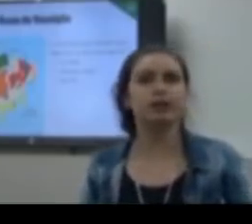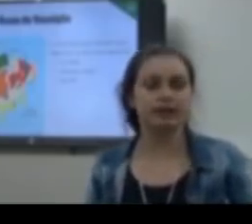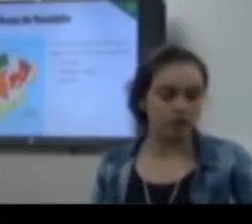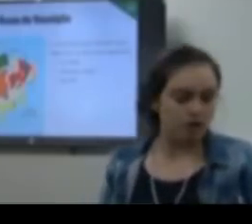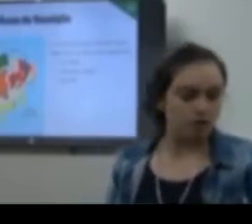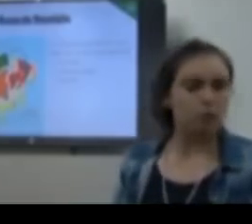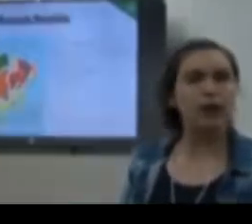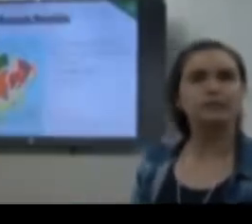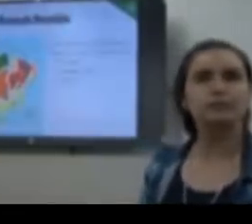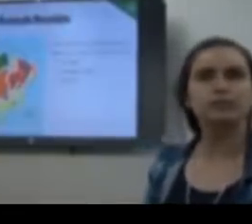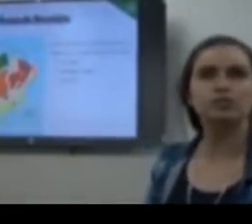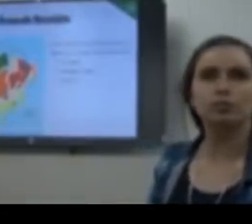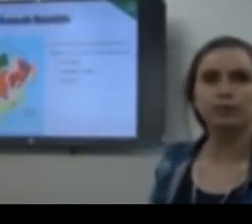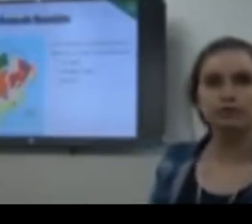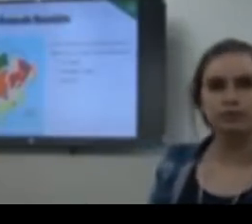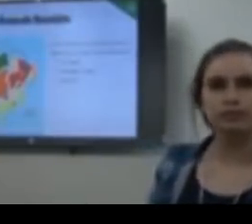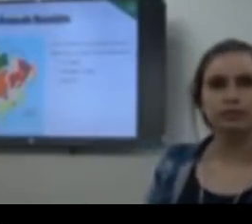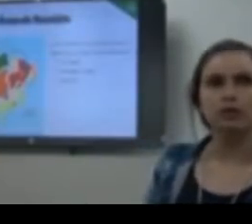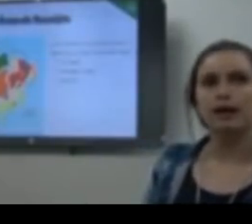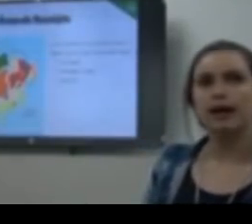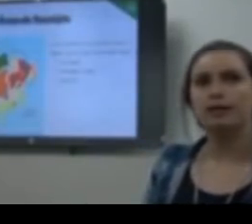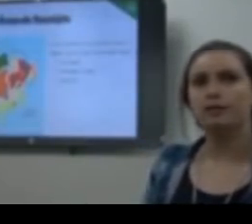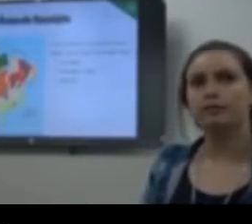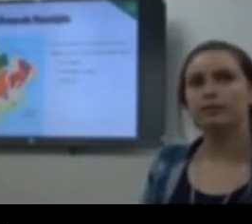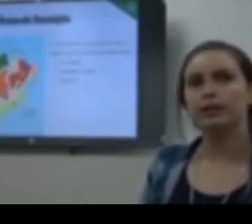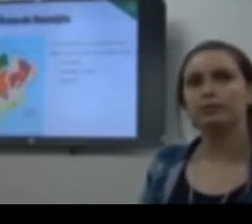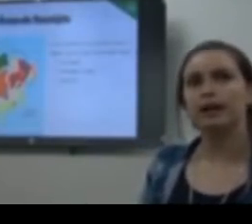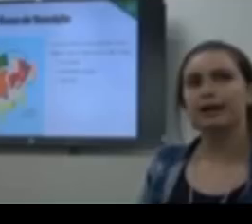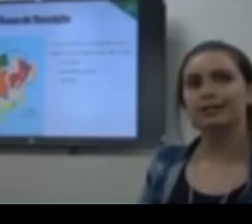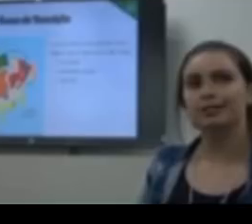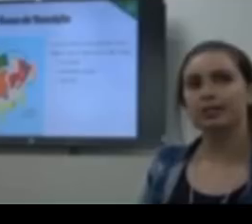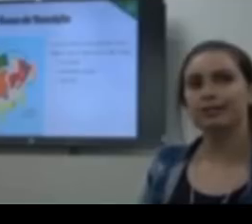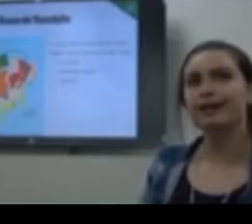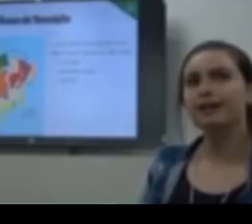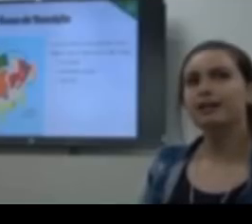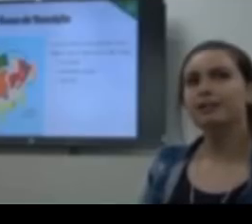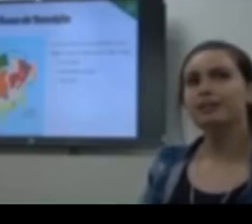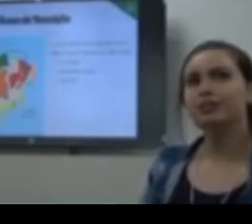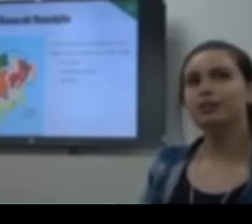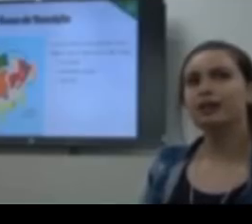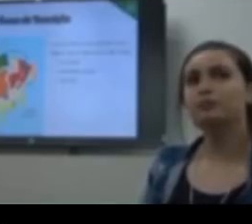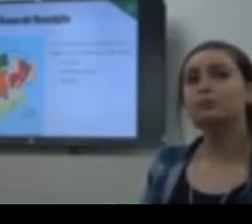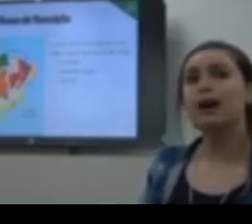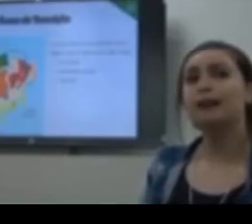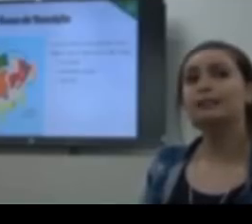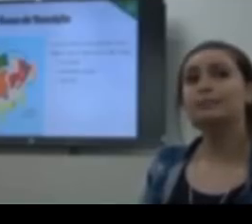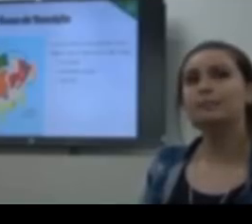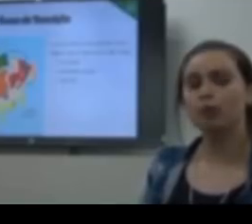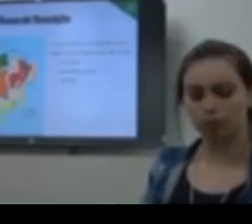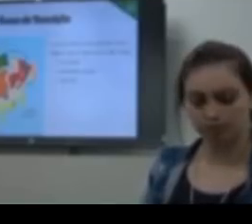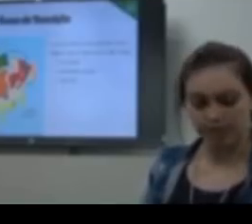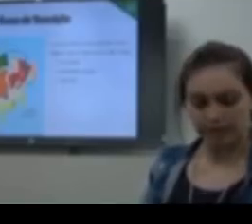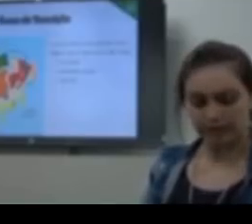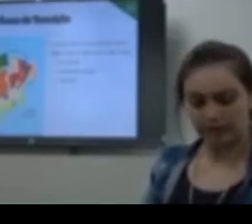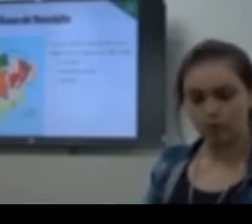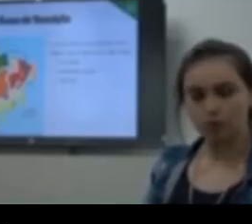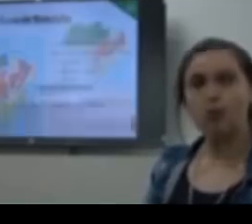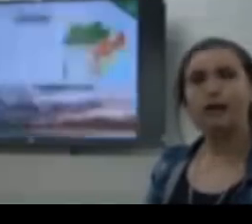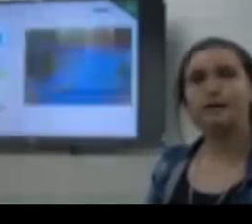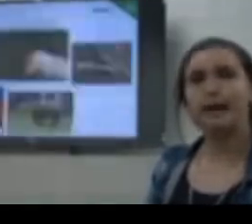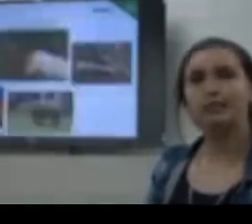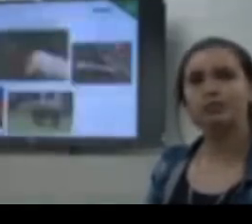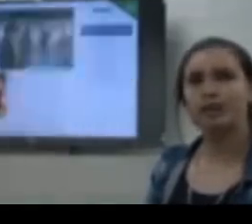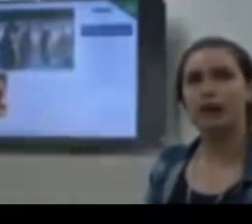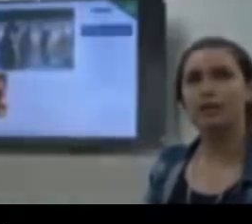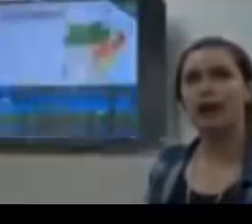aquele verdinho claro. Quais são esses domínios, então? Ali, ó, em vermelho está a Caatinga em verdinho claro, mares e morros.